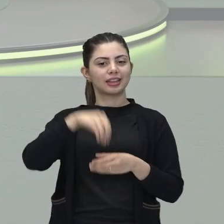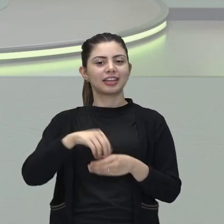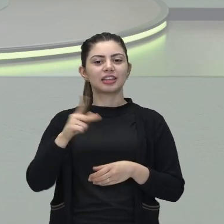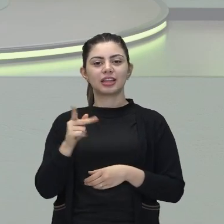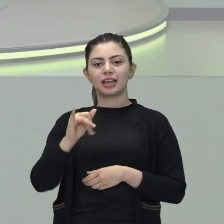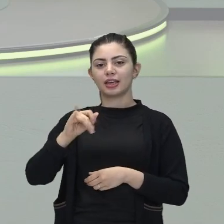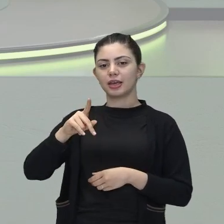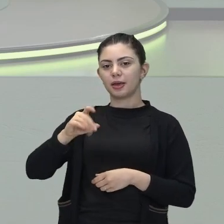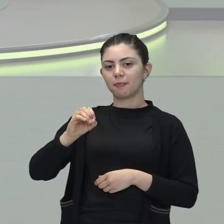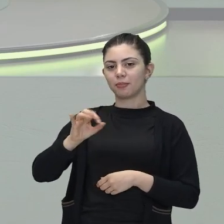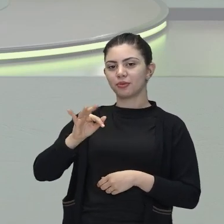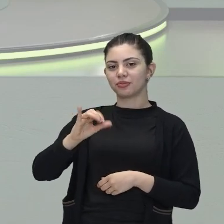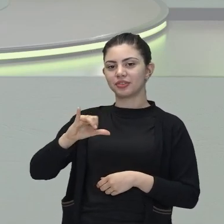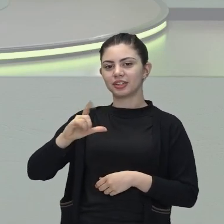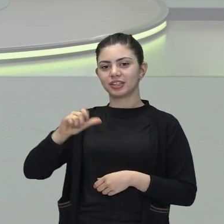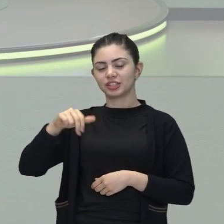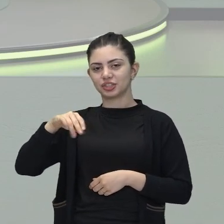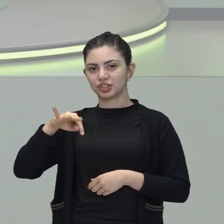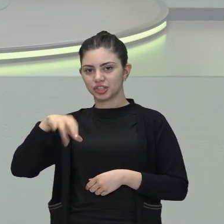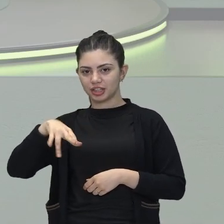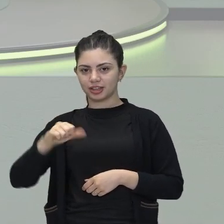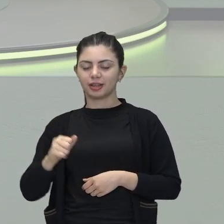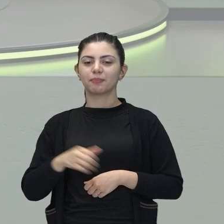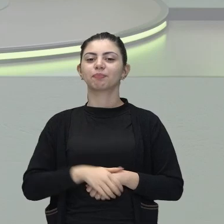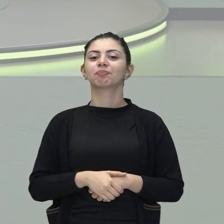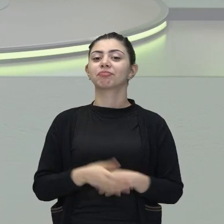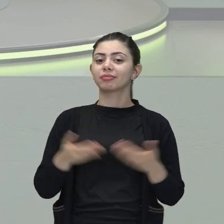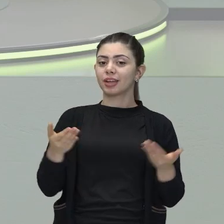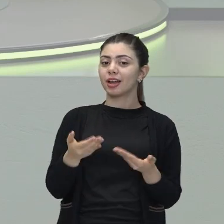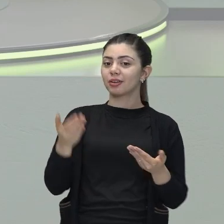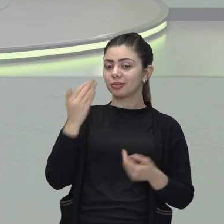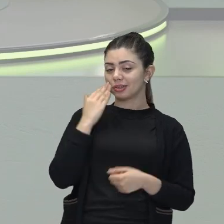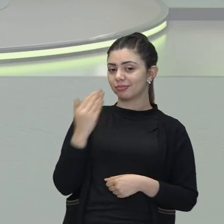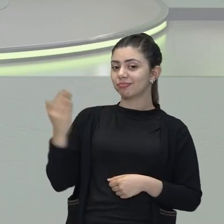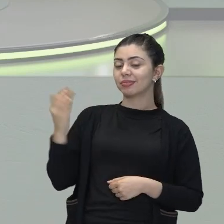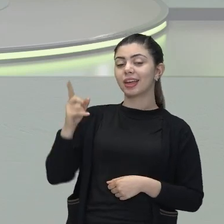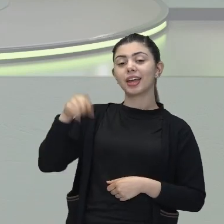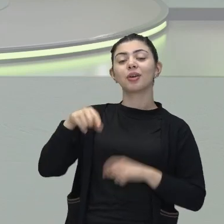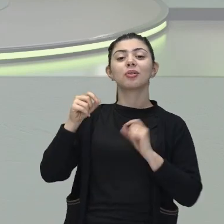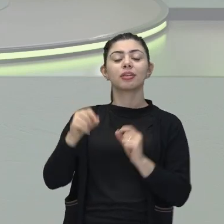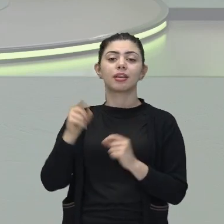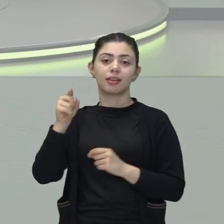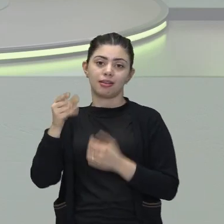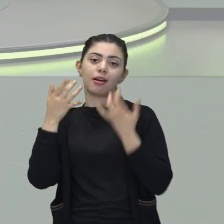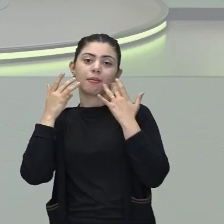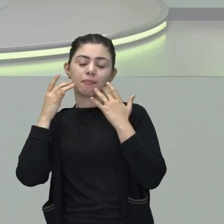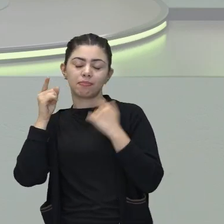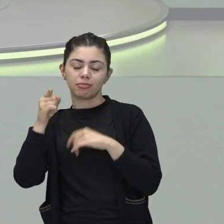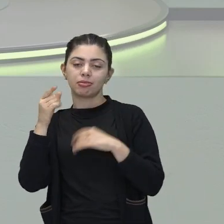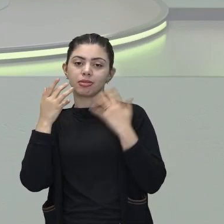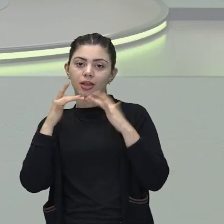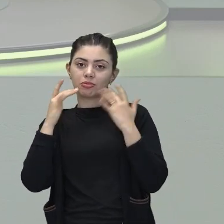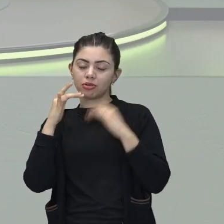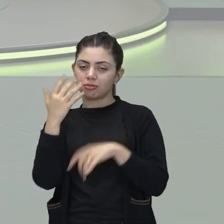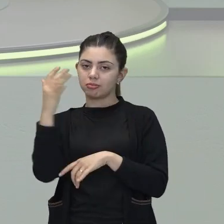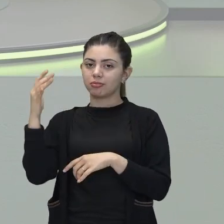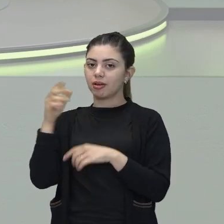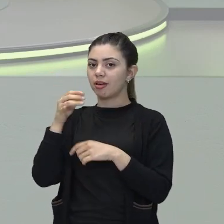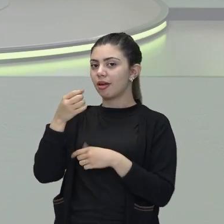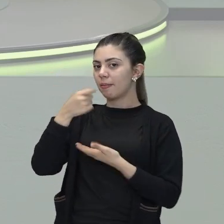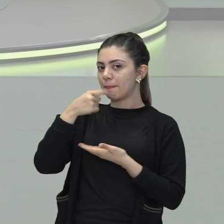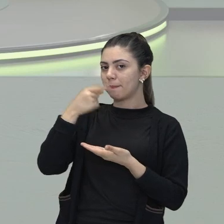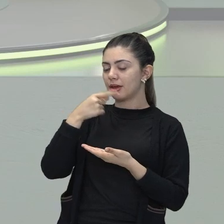próxima estrutura que vocês vão ver. Esse daqui é o chá, né, a folha, né, do chá de quebra-pedra, e essa é a sua